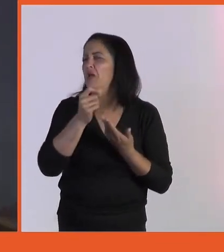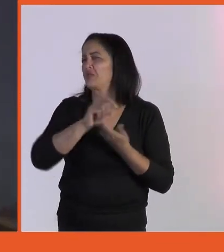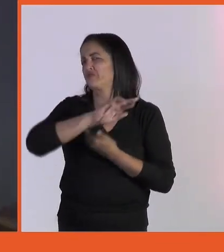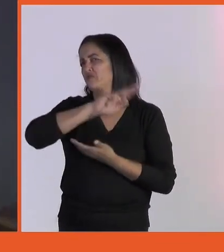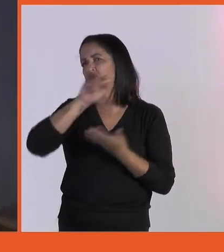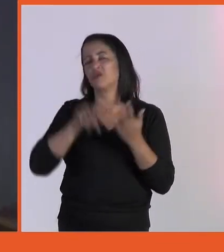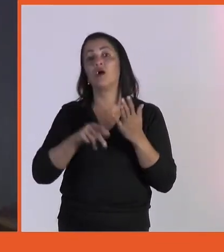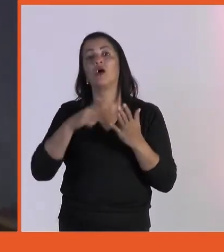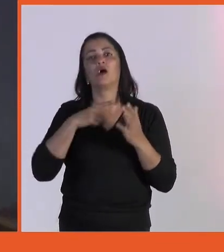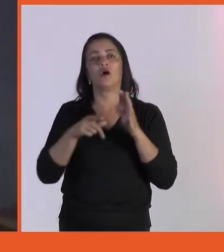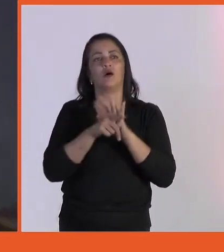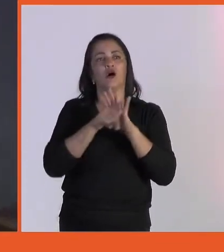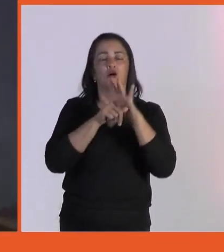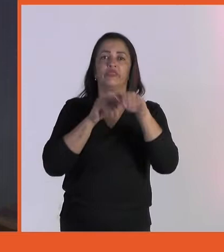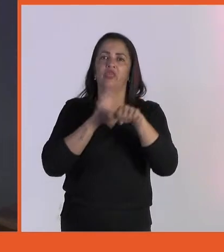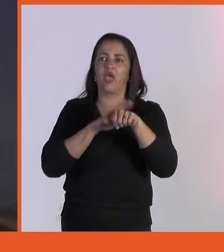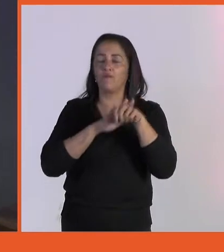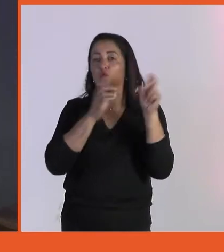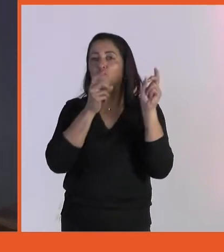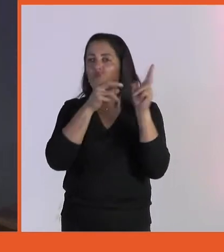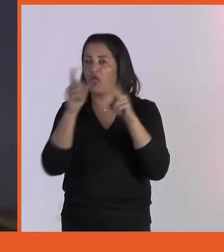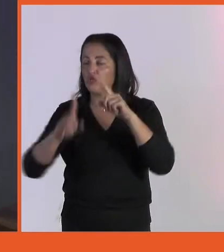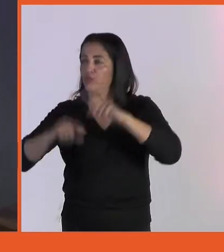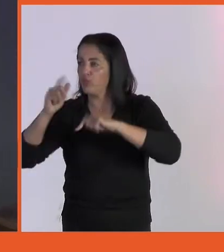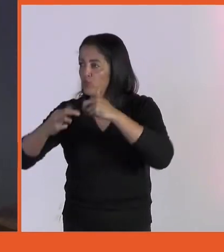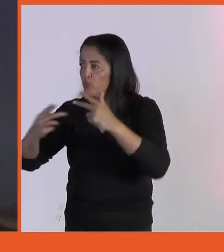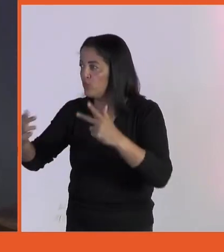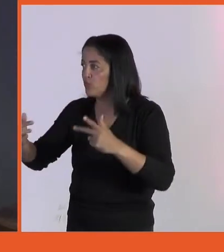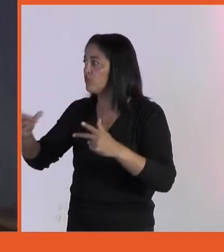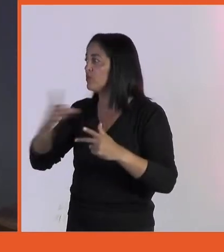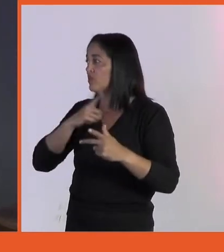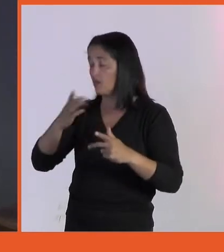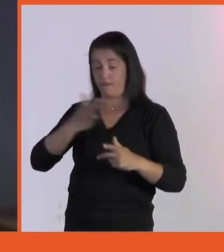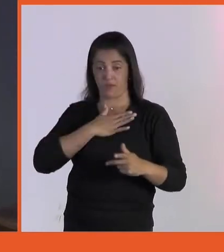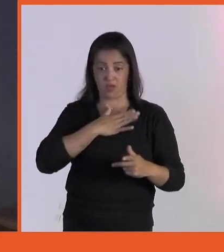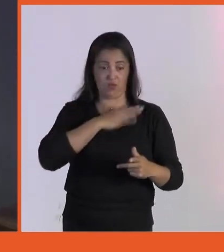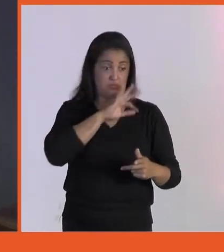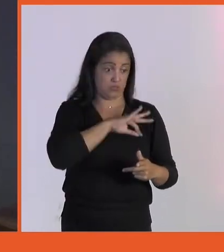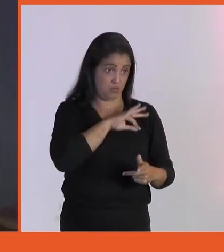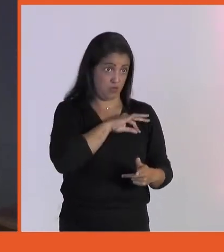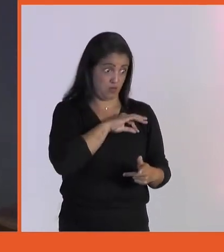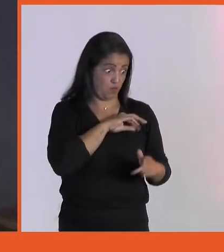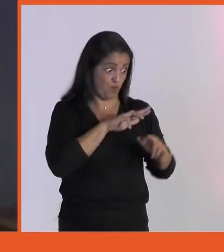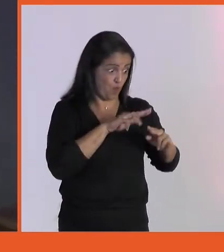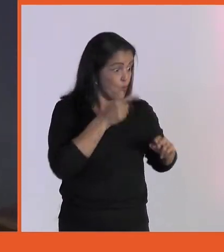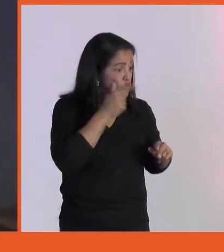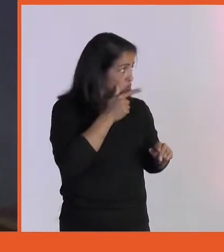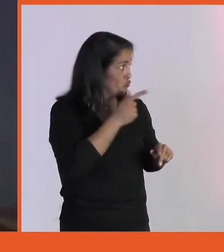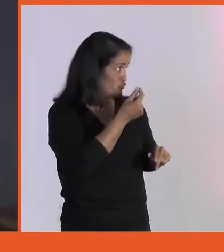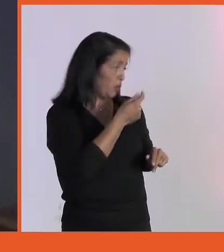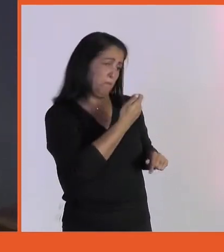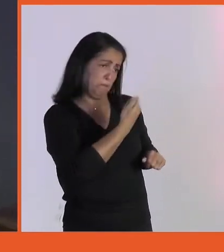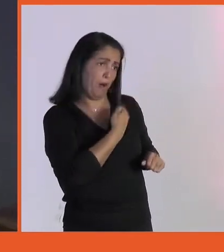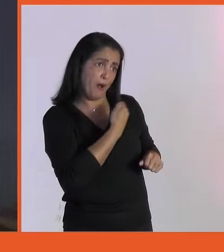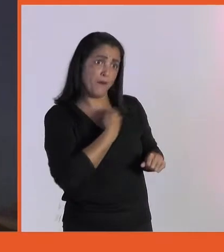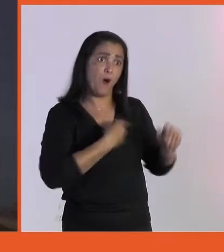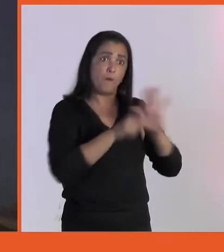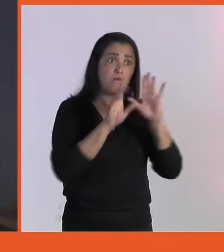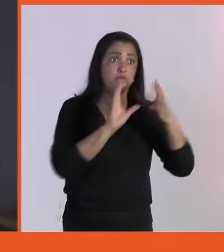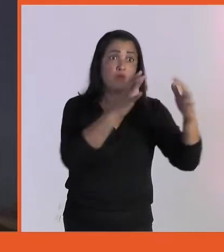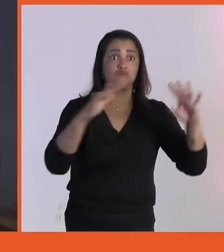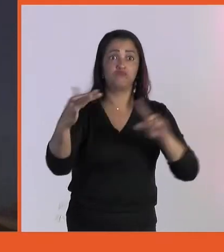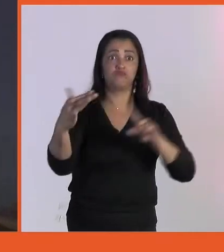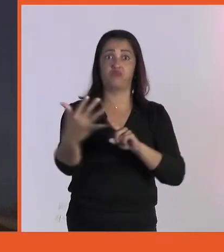dos infoprodutos que eu vendo. Eu me sustento com a minha comunidade, assim. Então, sei lá. E aí,